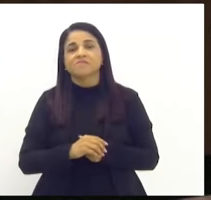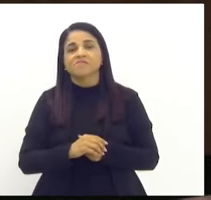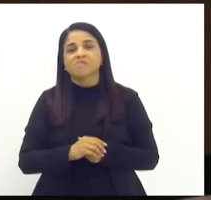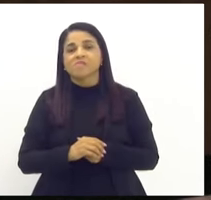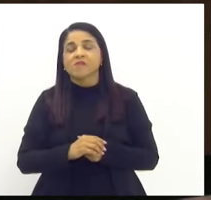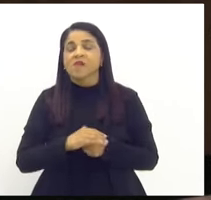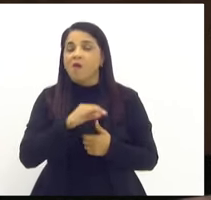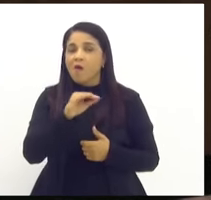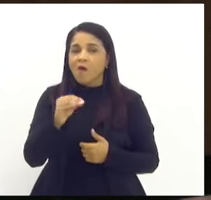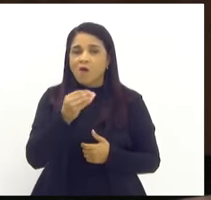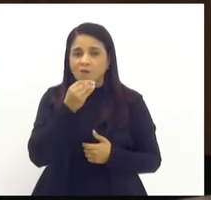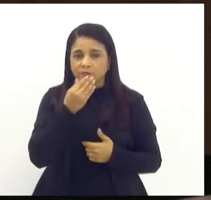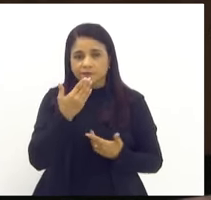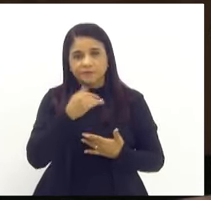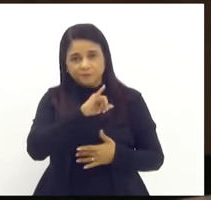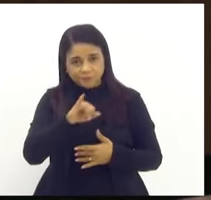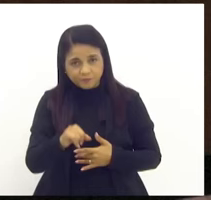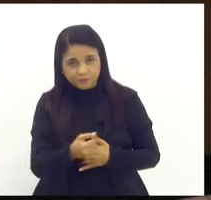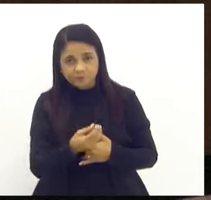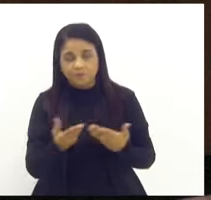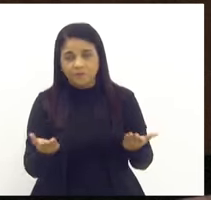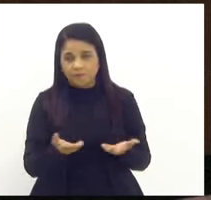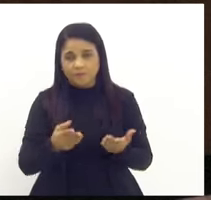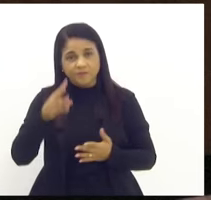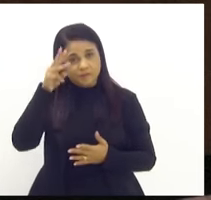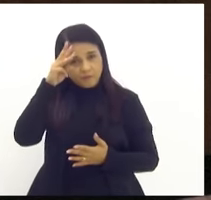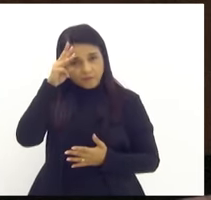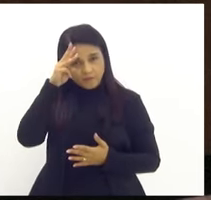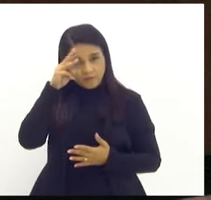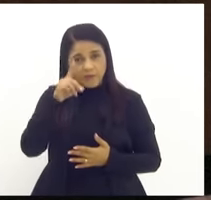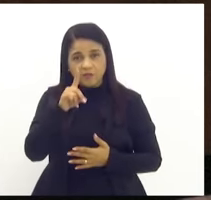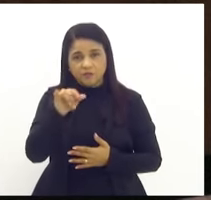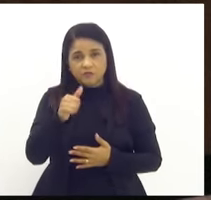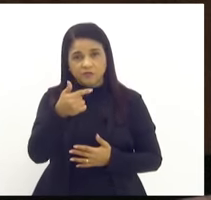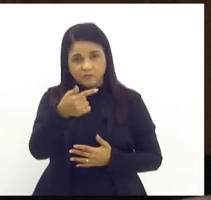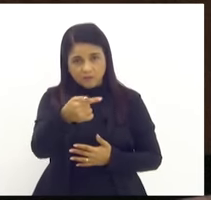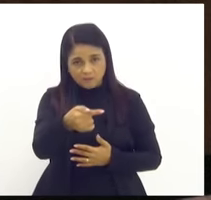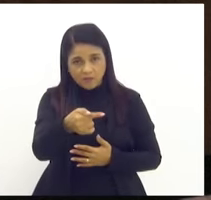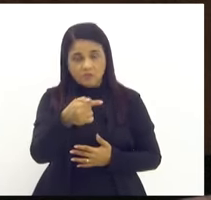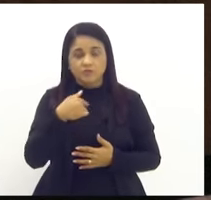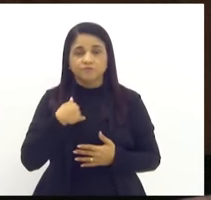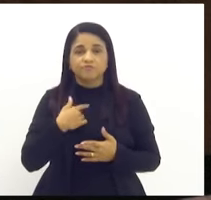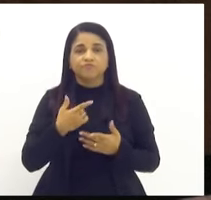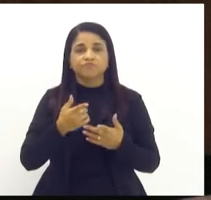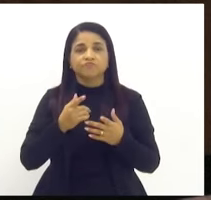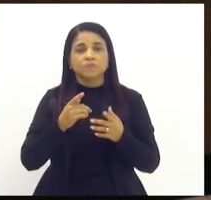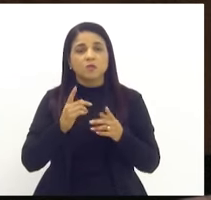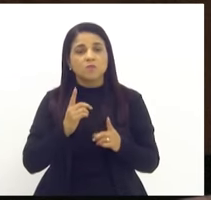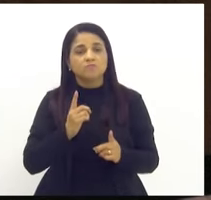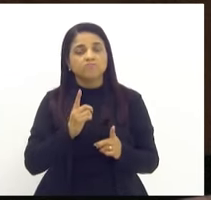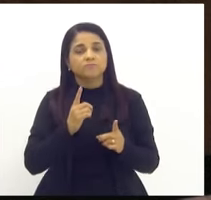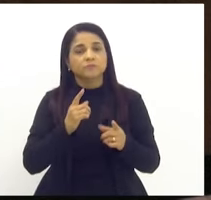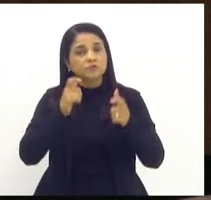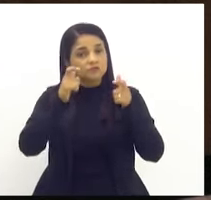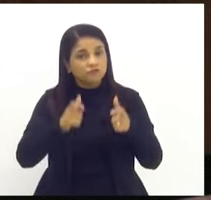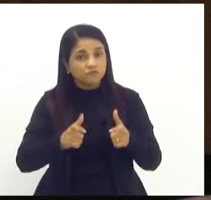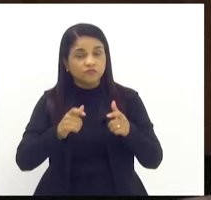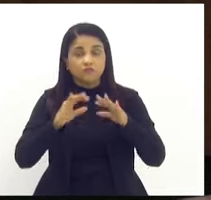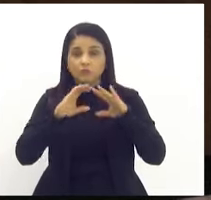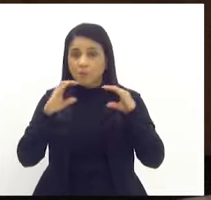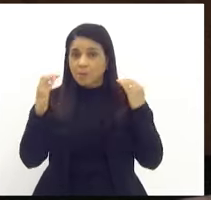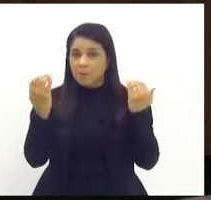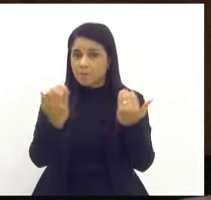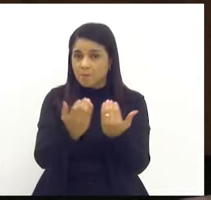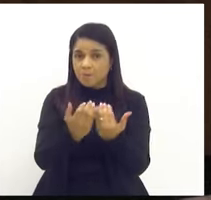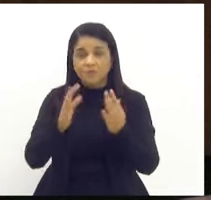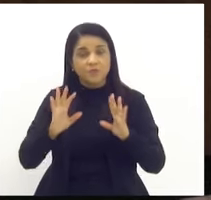oportunidade para dizer que nessa terça-feira dia 17 eu estive no Maracanãzinho comparecendo